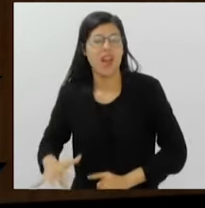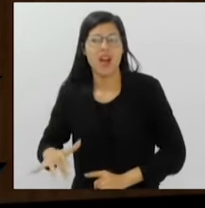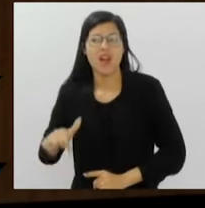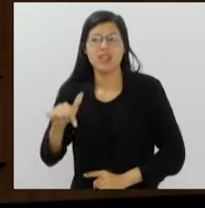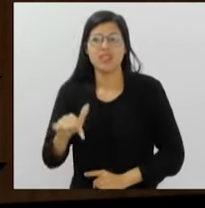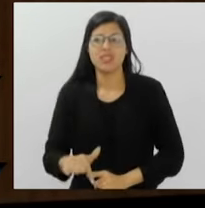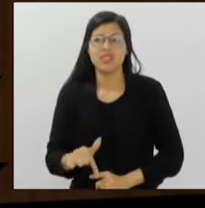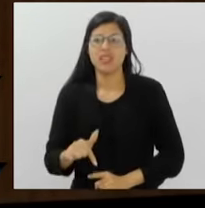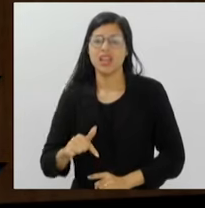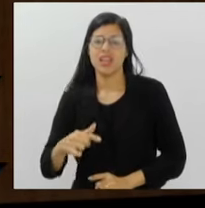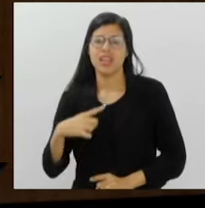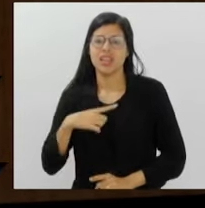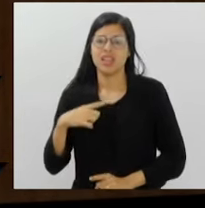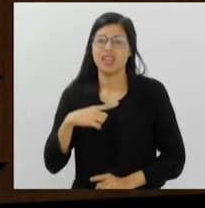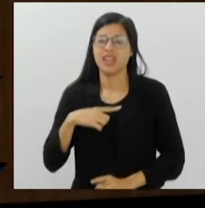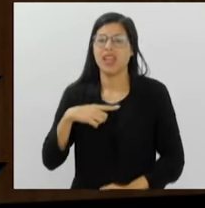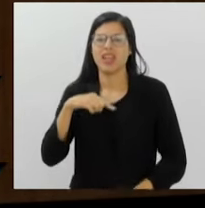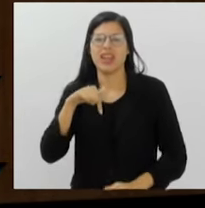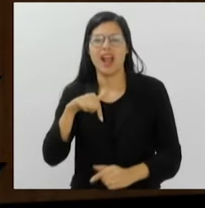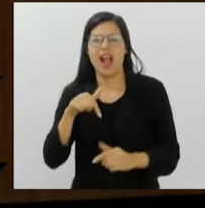audiência de custódia.